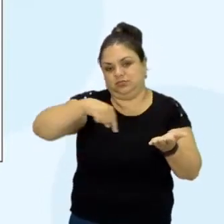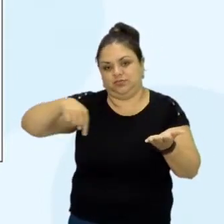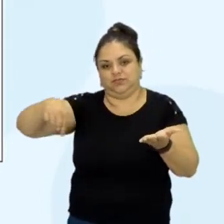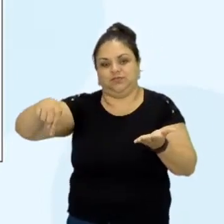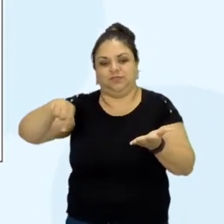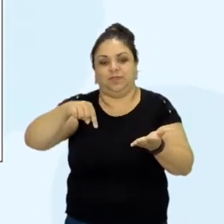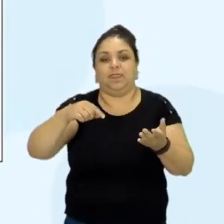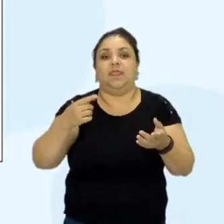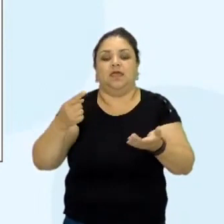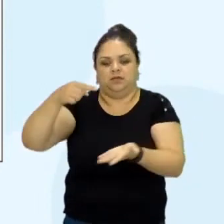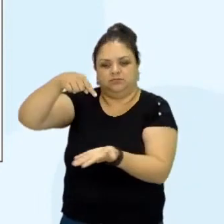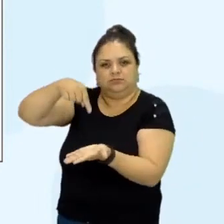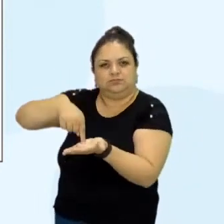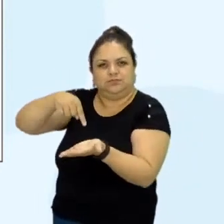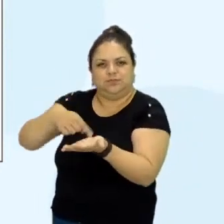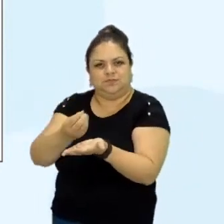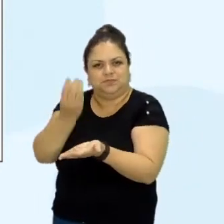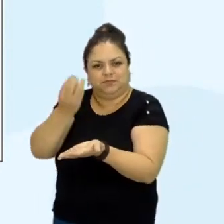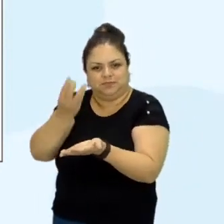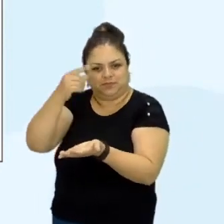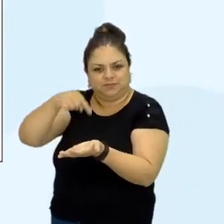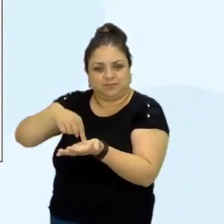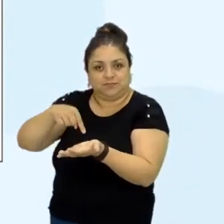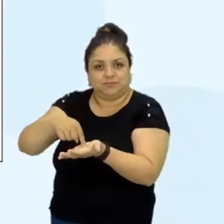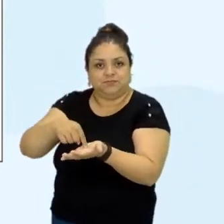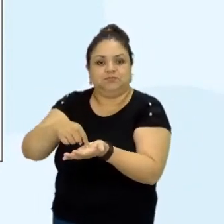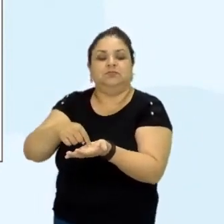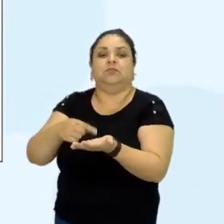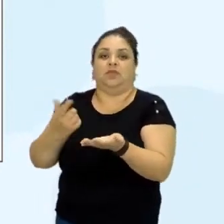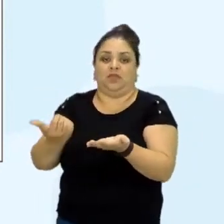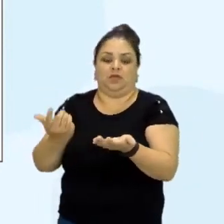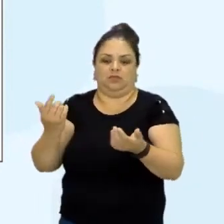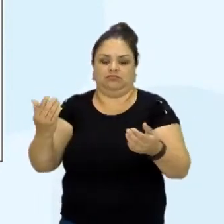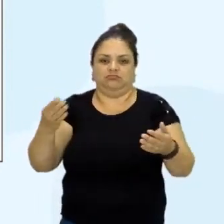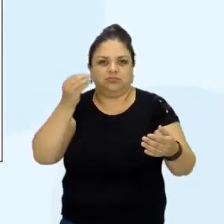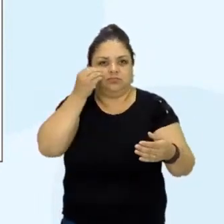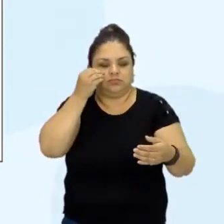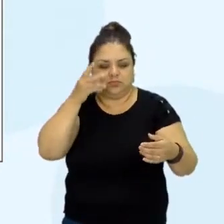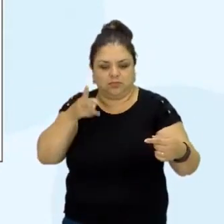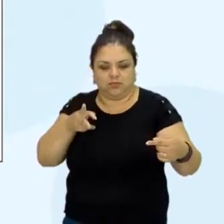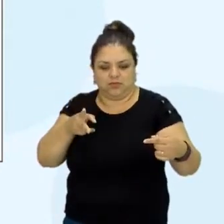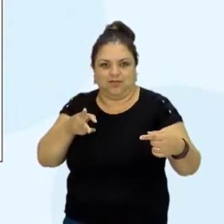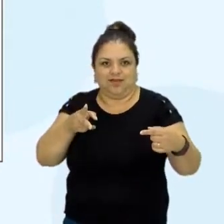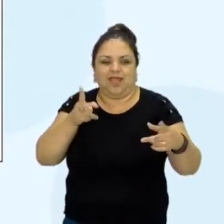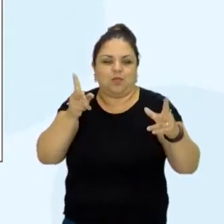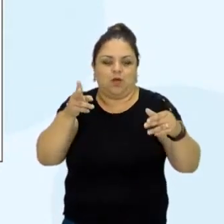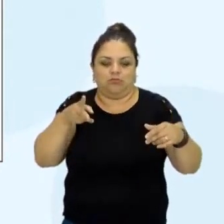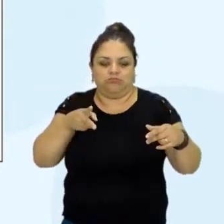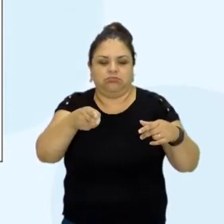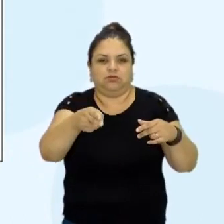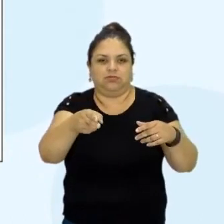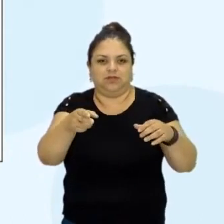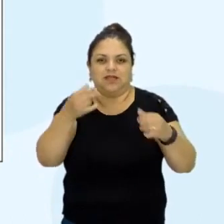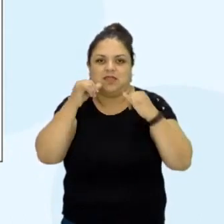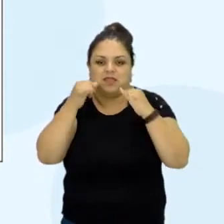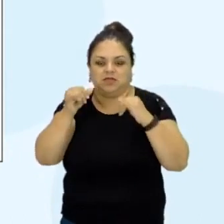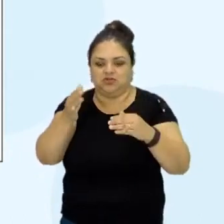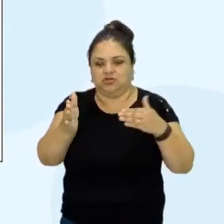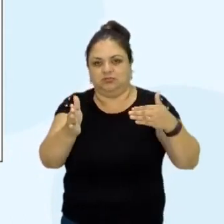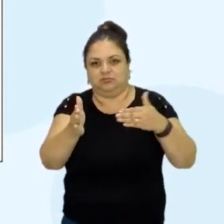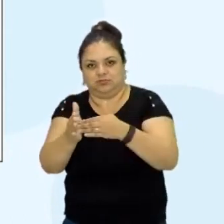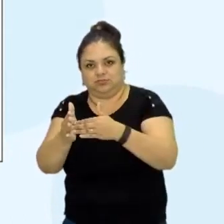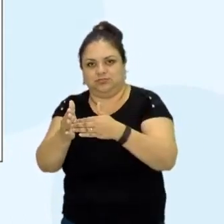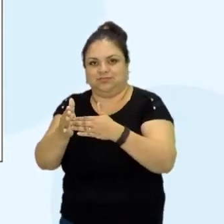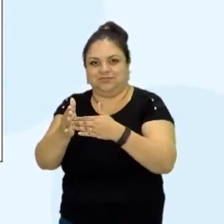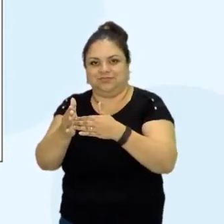vamos colocar assim entre aspas, que a energia chegue no motor, certo? Se eu colocar o interruptor no negativo,